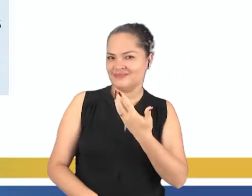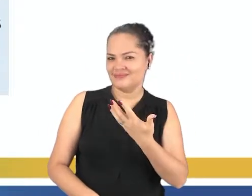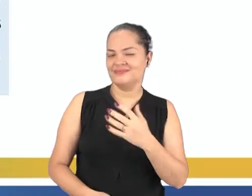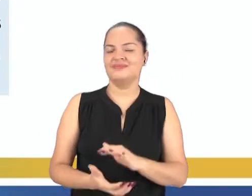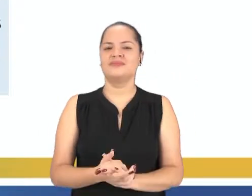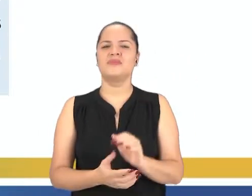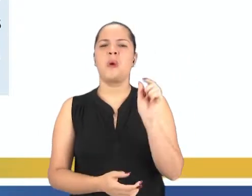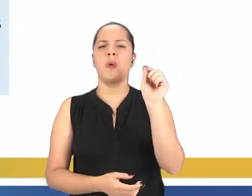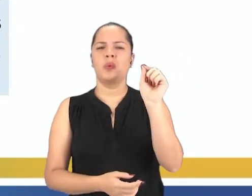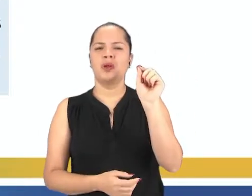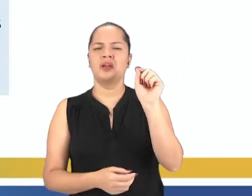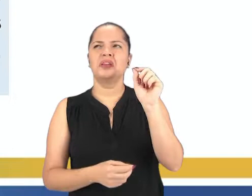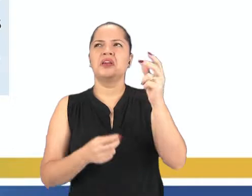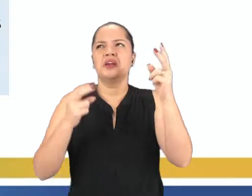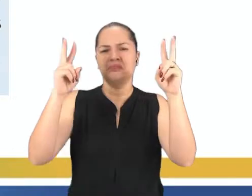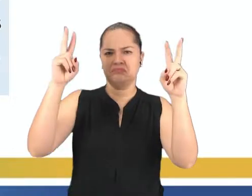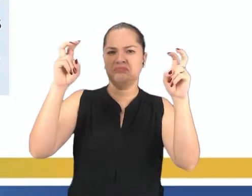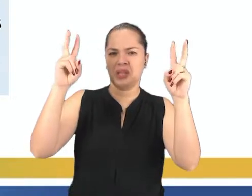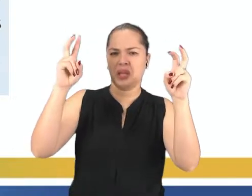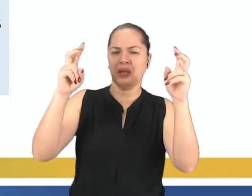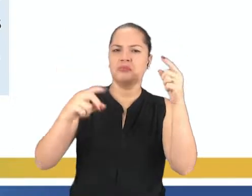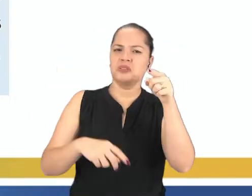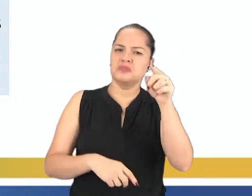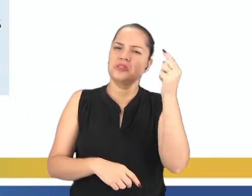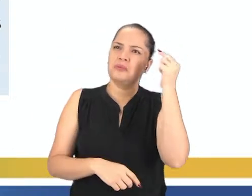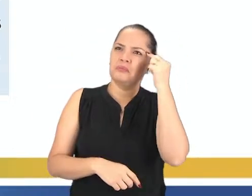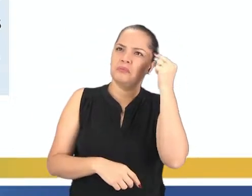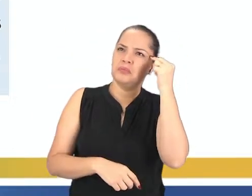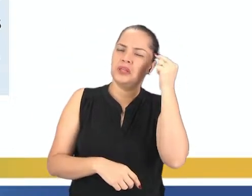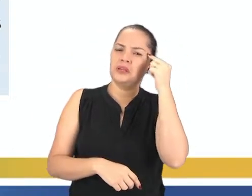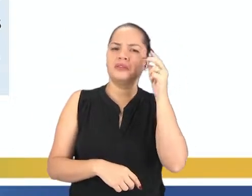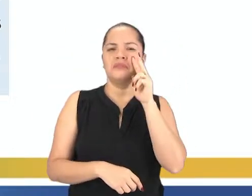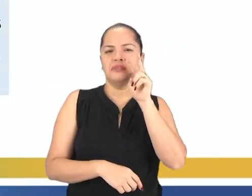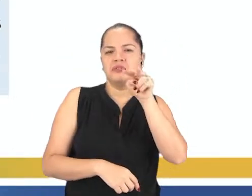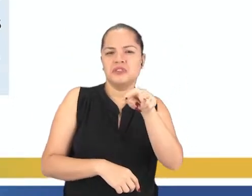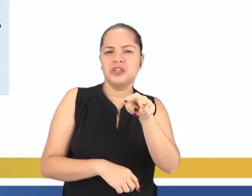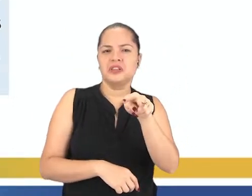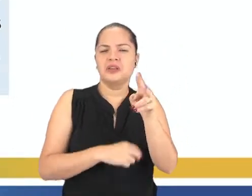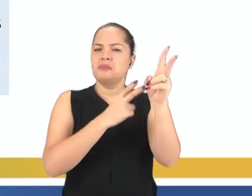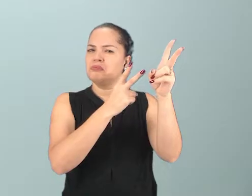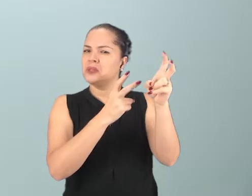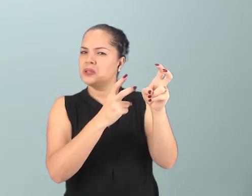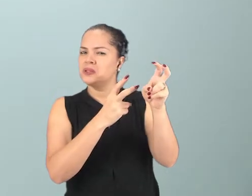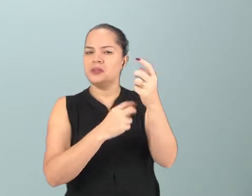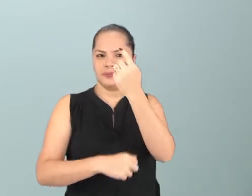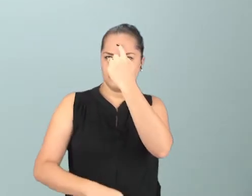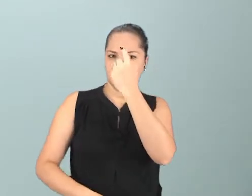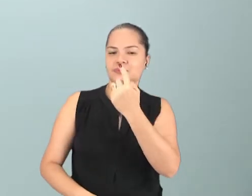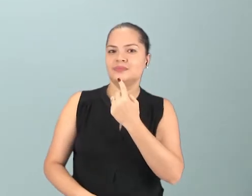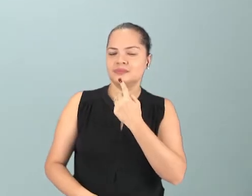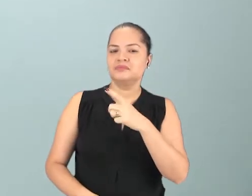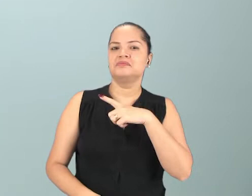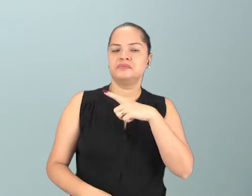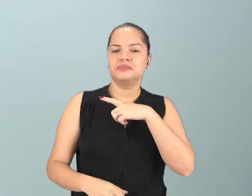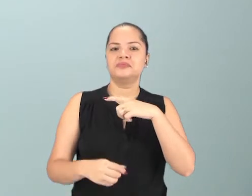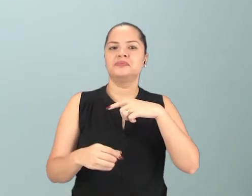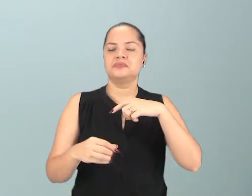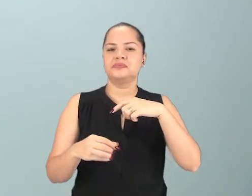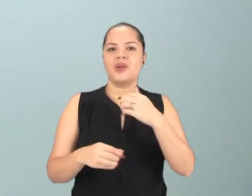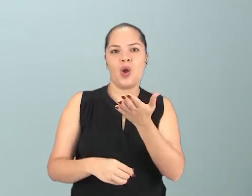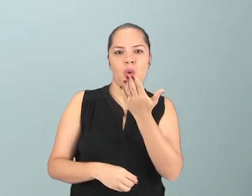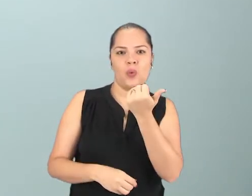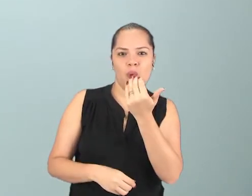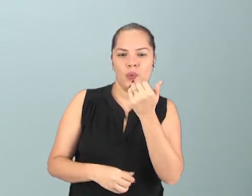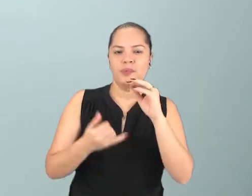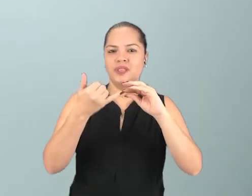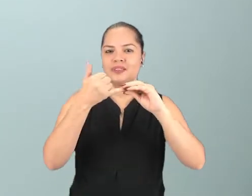Que assuntos vêm à sua mente quando observa as imagens? Vocês viram que ali um prato de feijoada, então vem